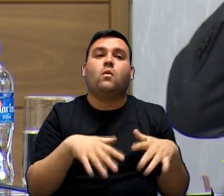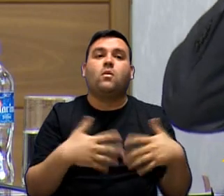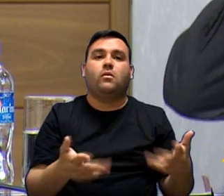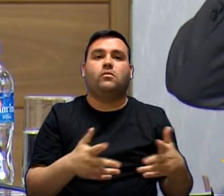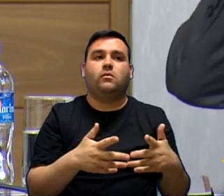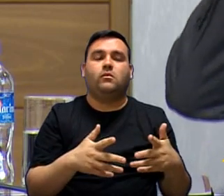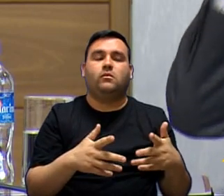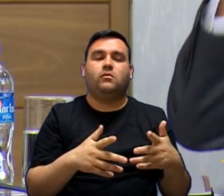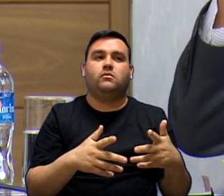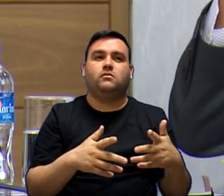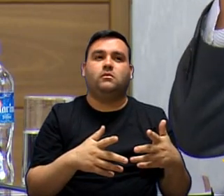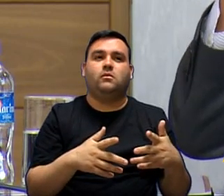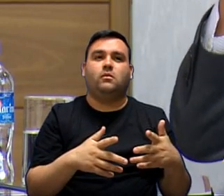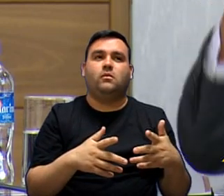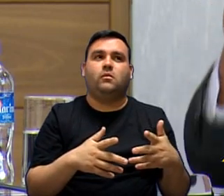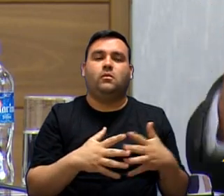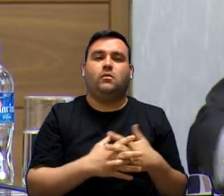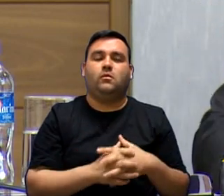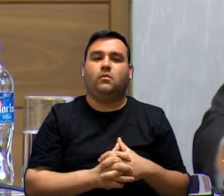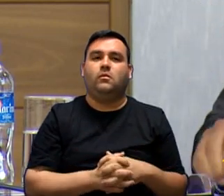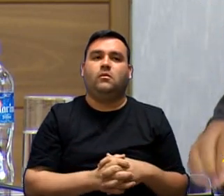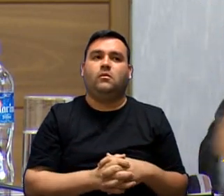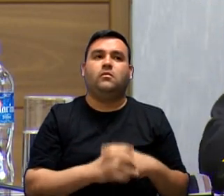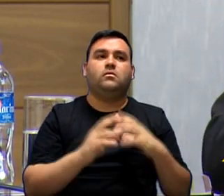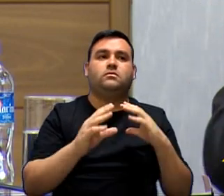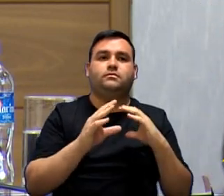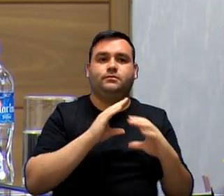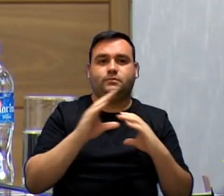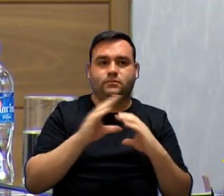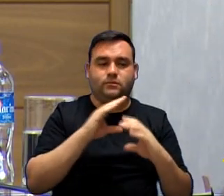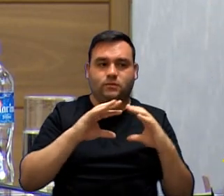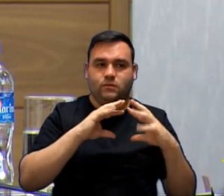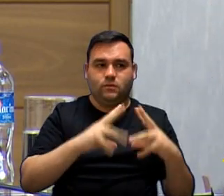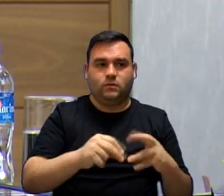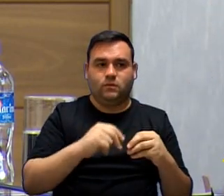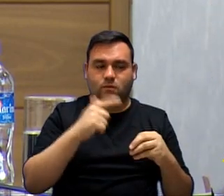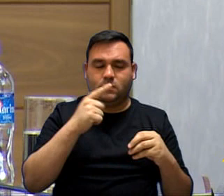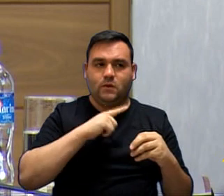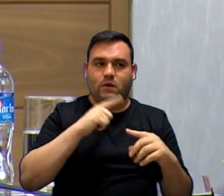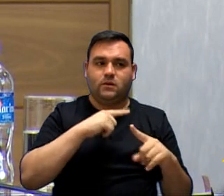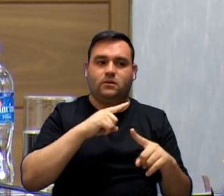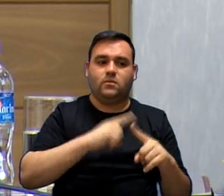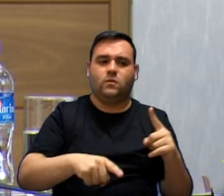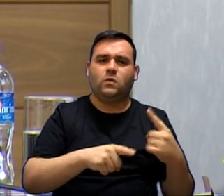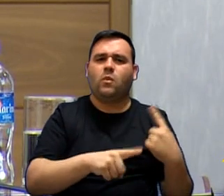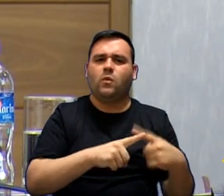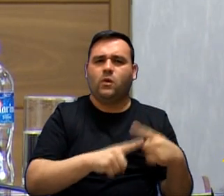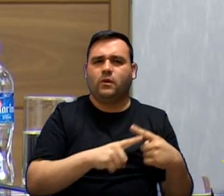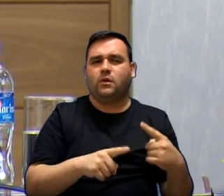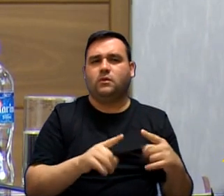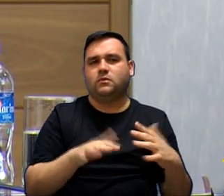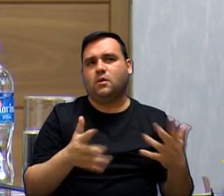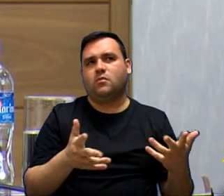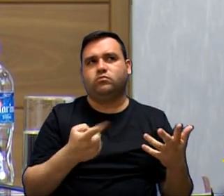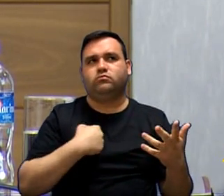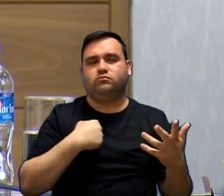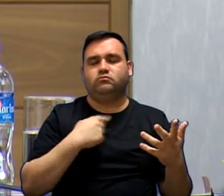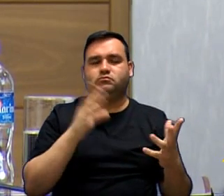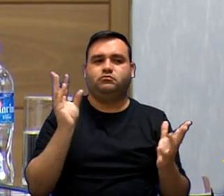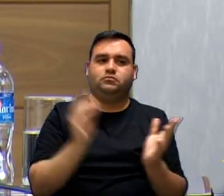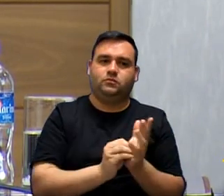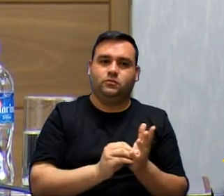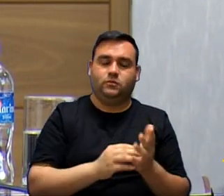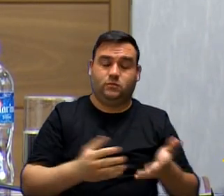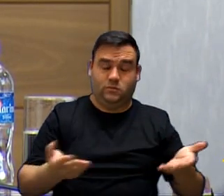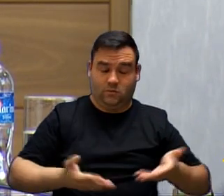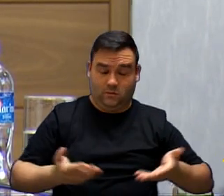quais foram as articulações que levaram a esse veto. Tá? Então,